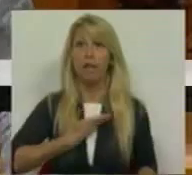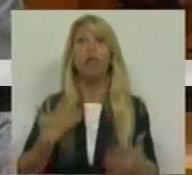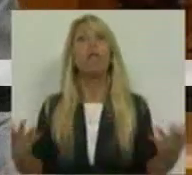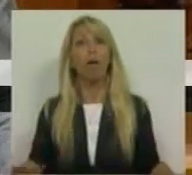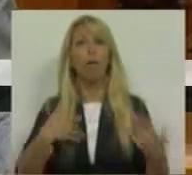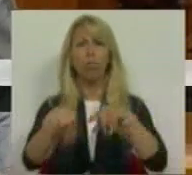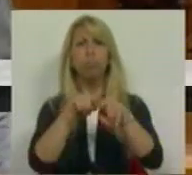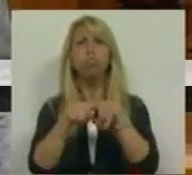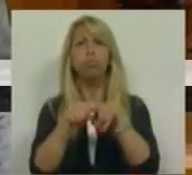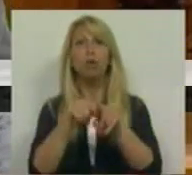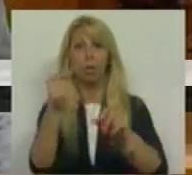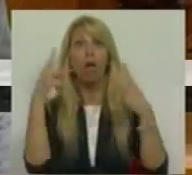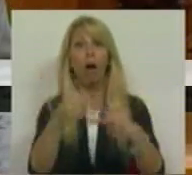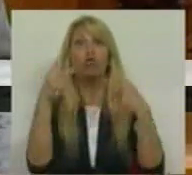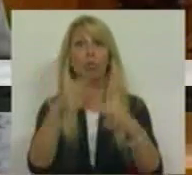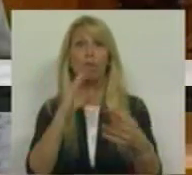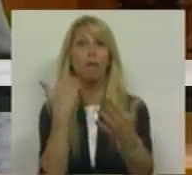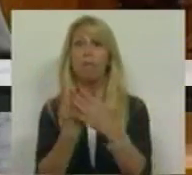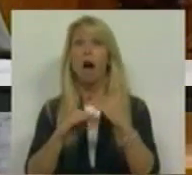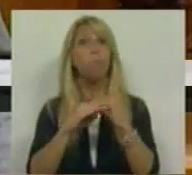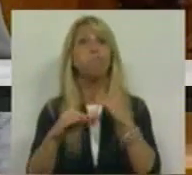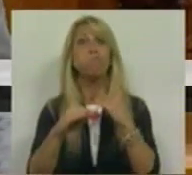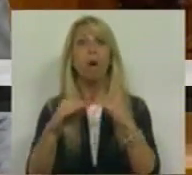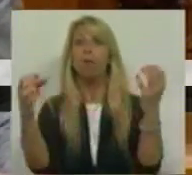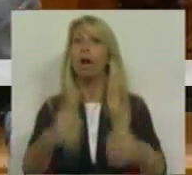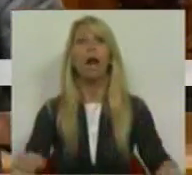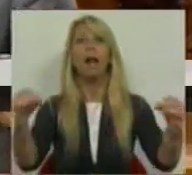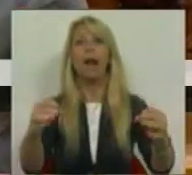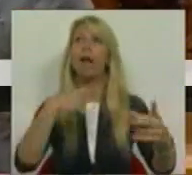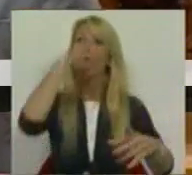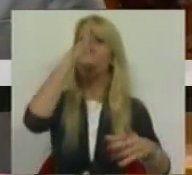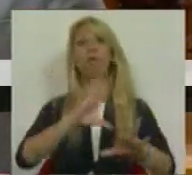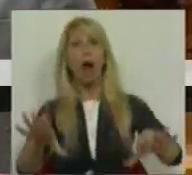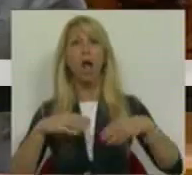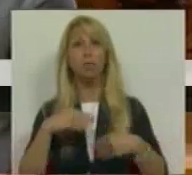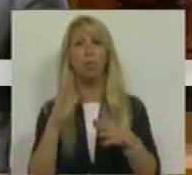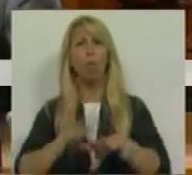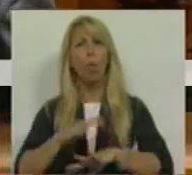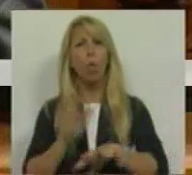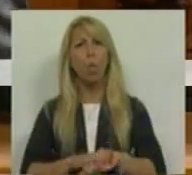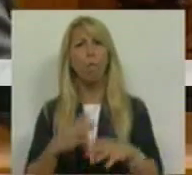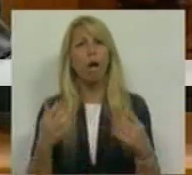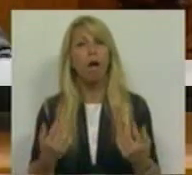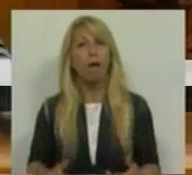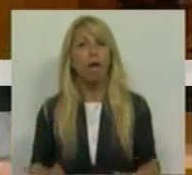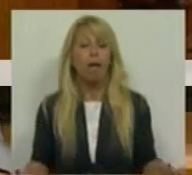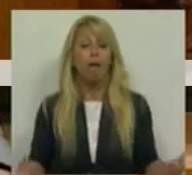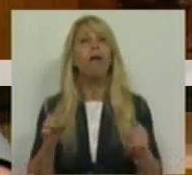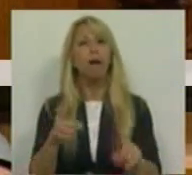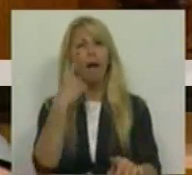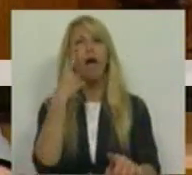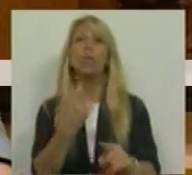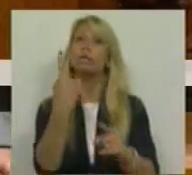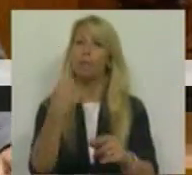torna insustentável, não há sequer uma meia-culpa aqui por parte do Governo. Reconheçamos uma coisa. Aí, o Ministro